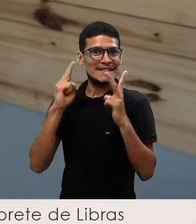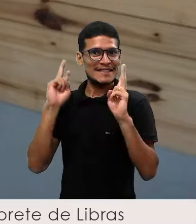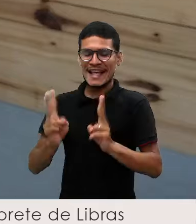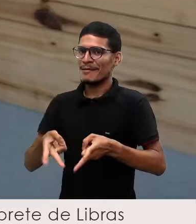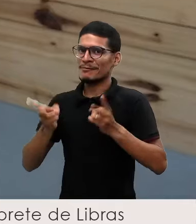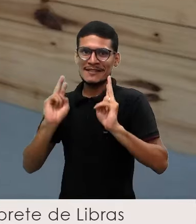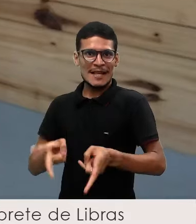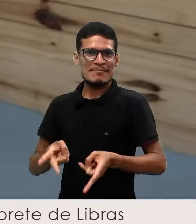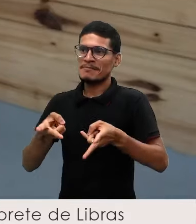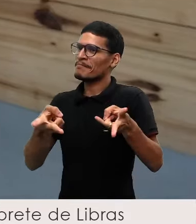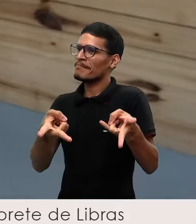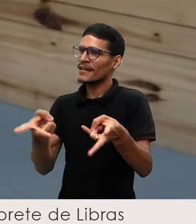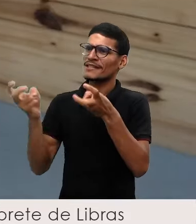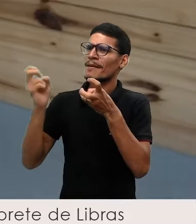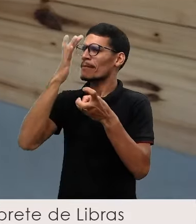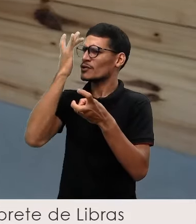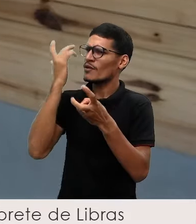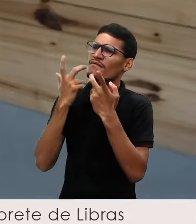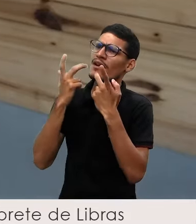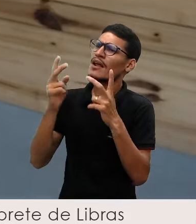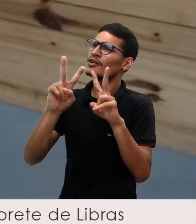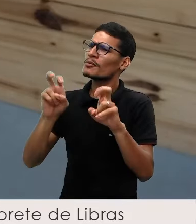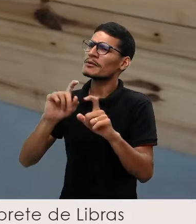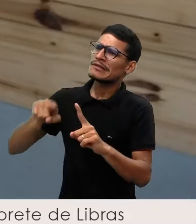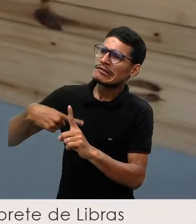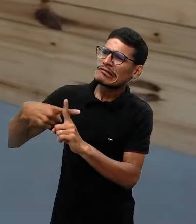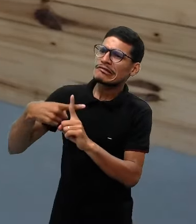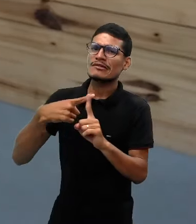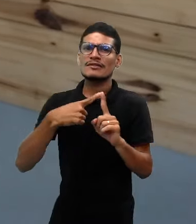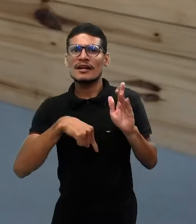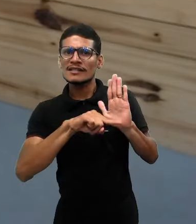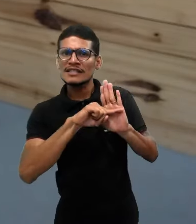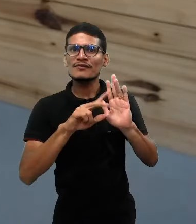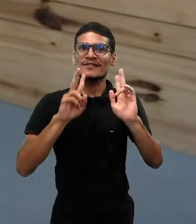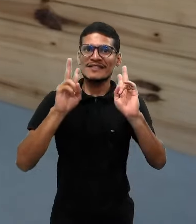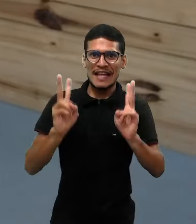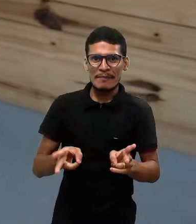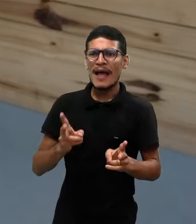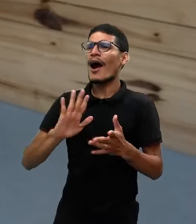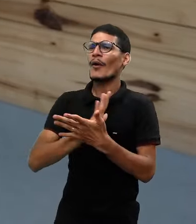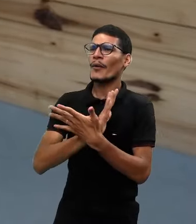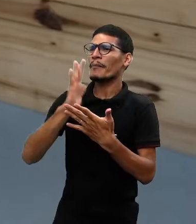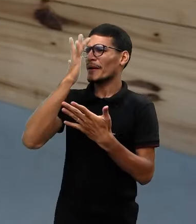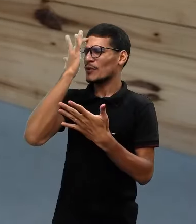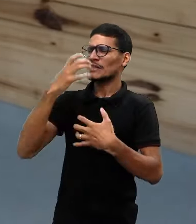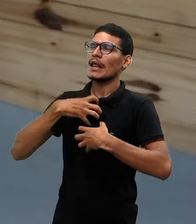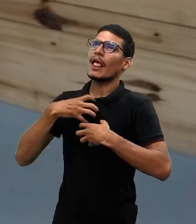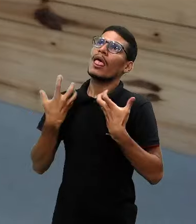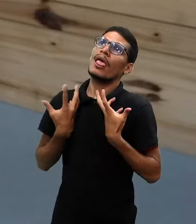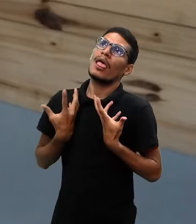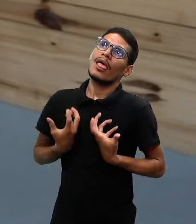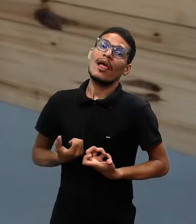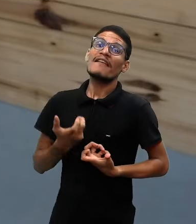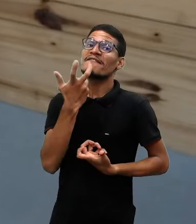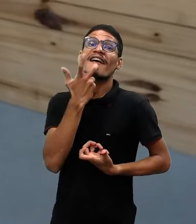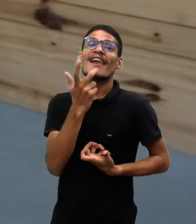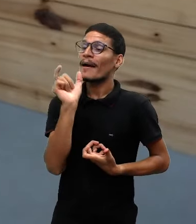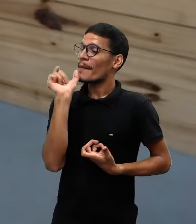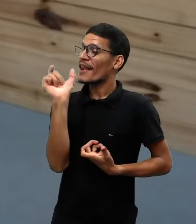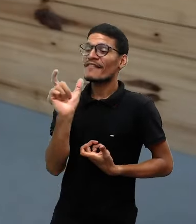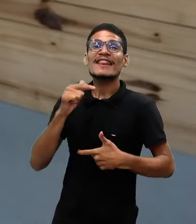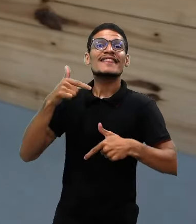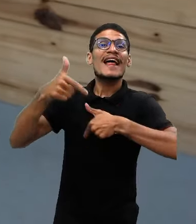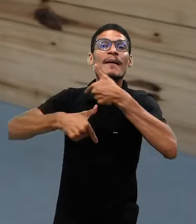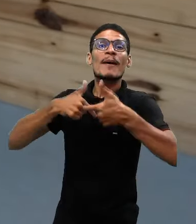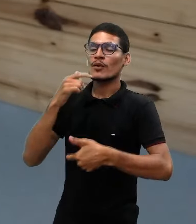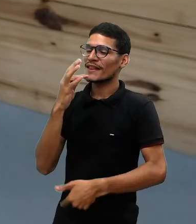falar, de formas positivas, de formas negativas. Às vezes tem gente até que já sente logo um cansaço quando escuta falar na palavra trabalho, né?